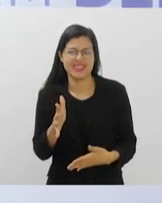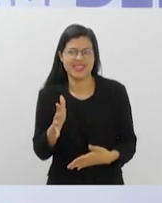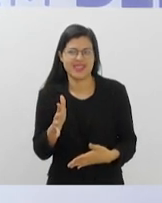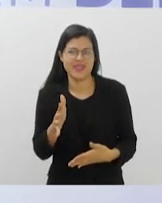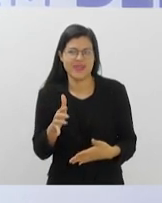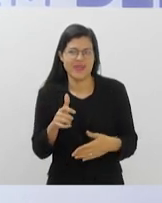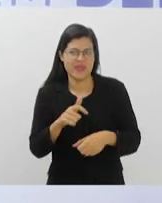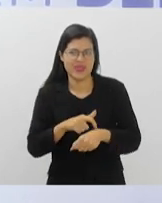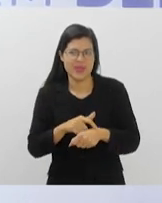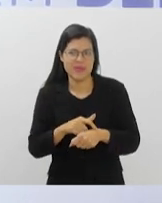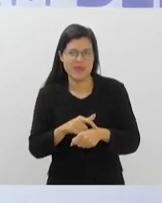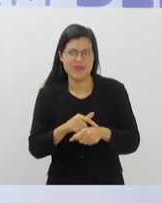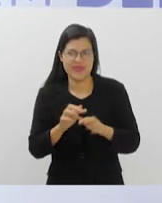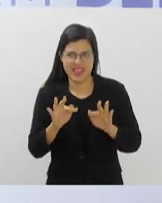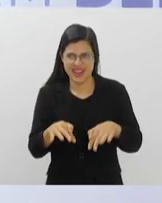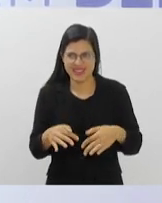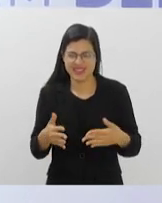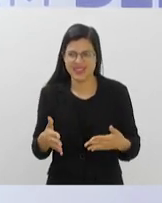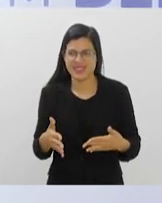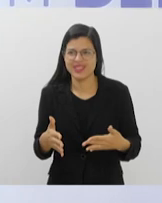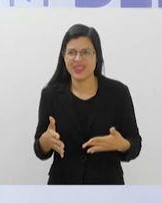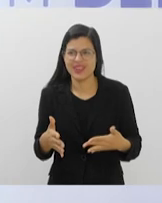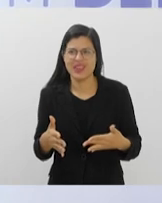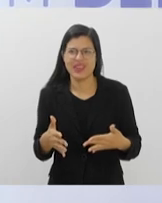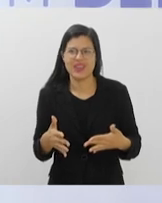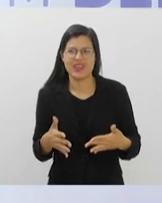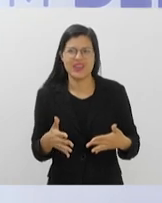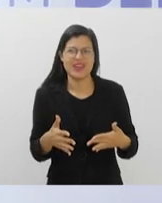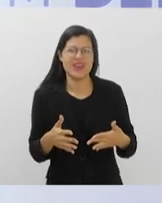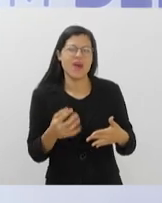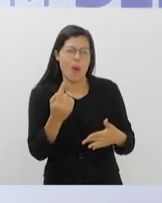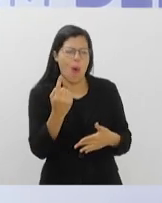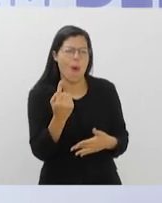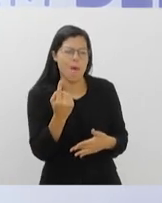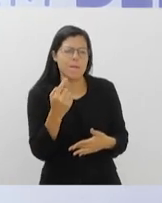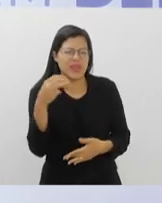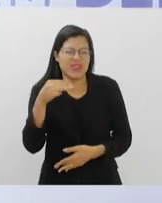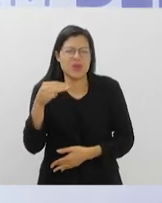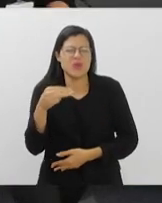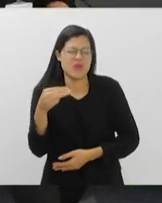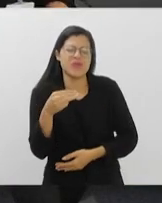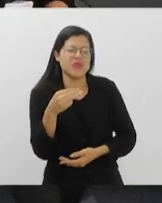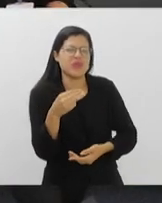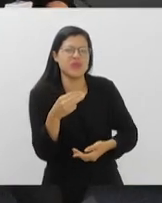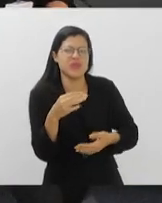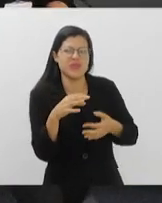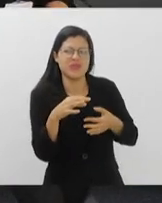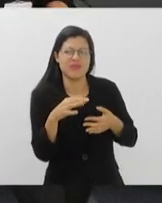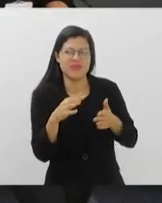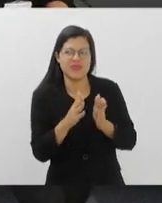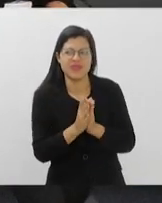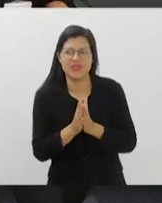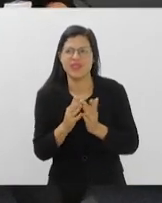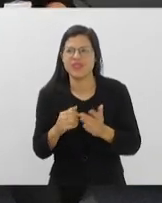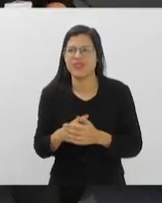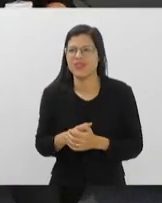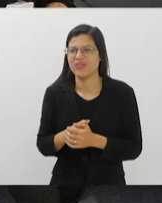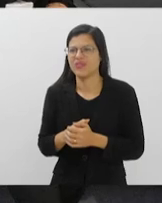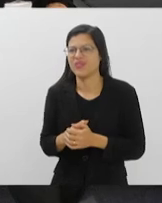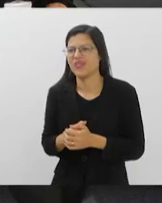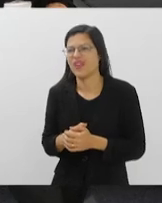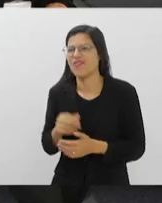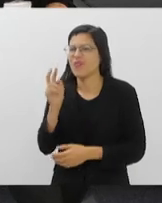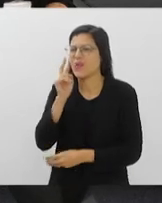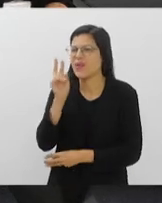tempo acabou poder mais um minuto mais um minuto eu fico olhando o rostinho da da